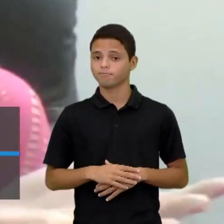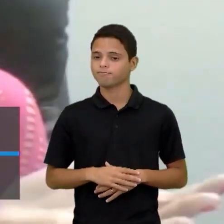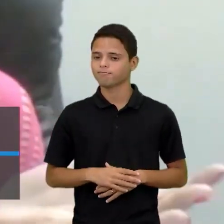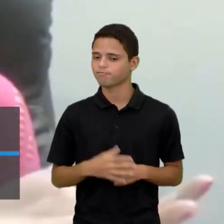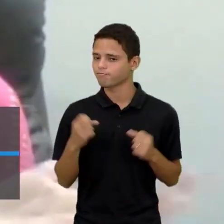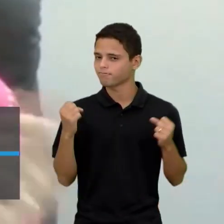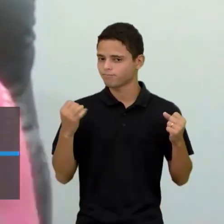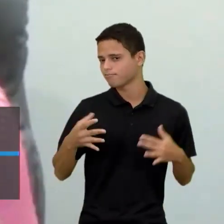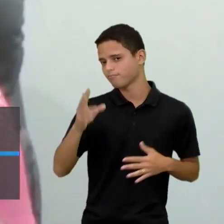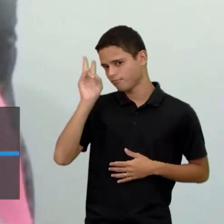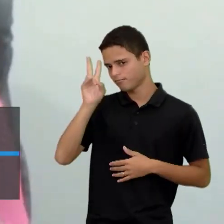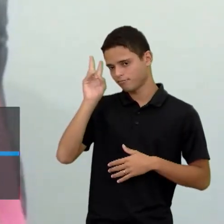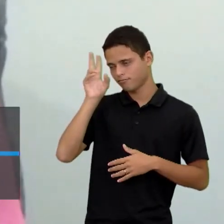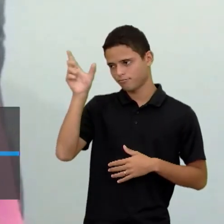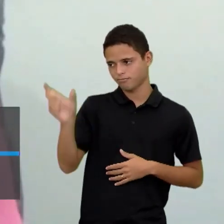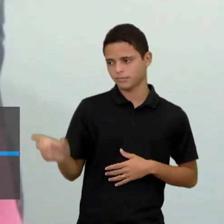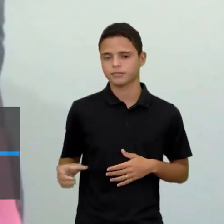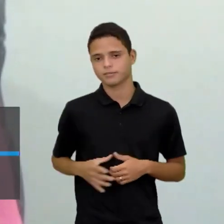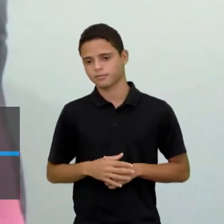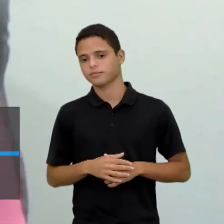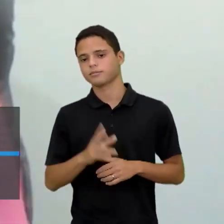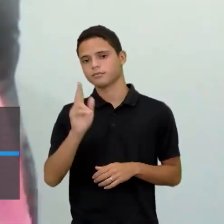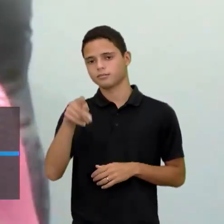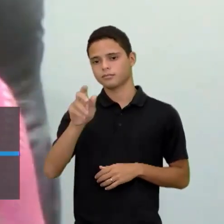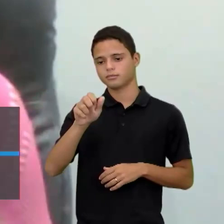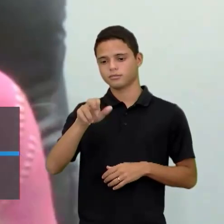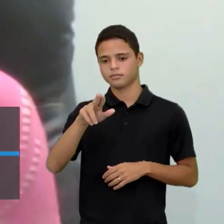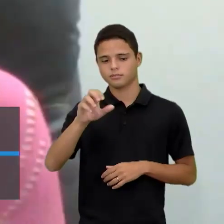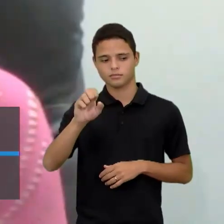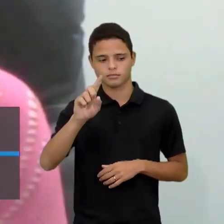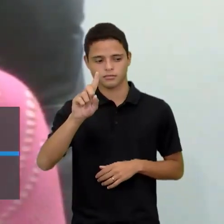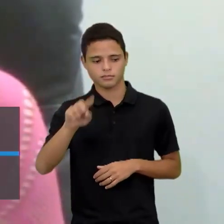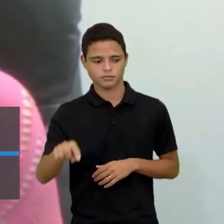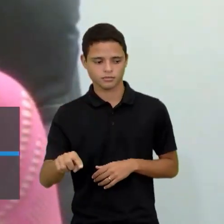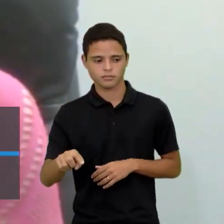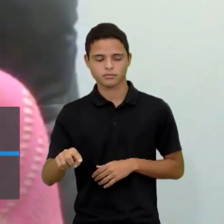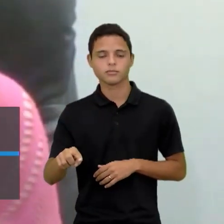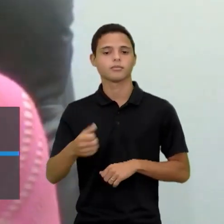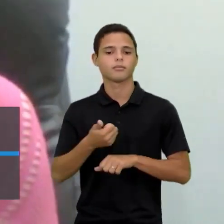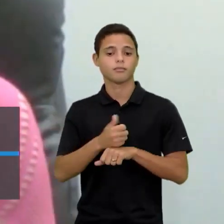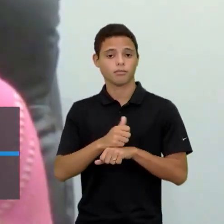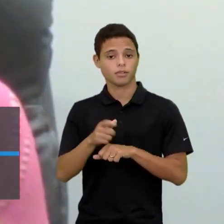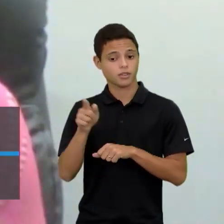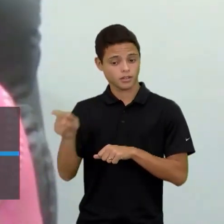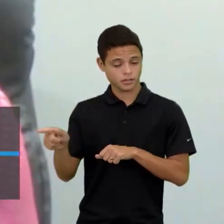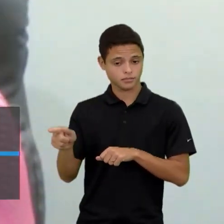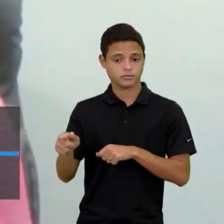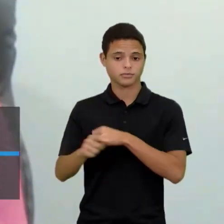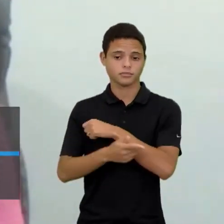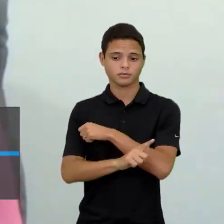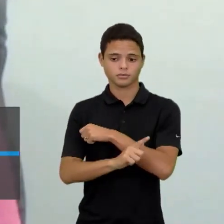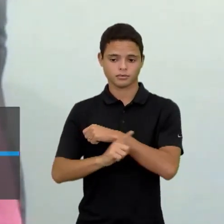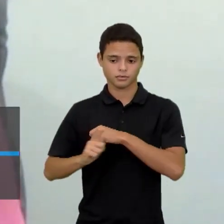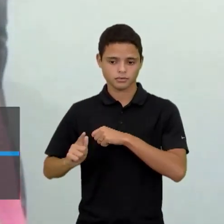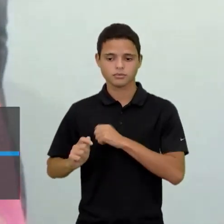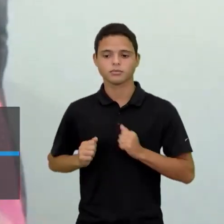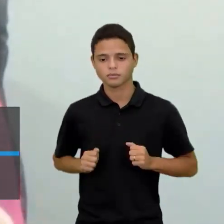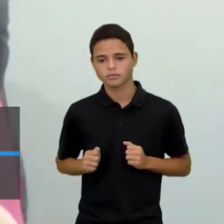Vou apresentá-lo para vocês. É Cauê Borges, a profissão dele é engenheiro do